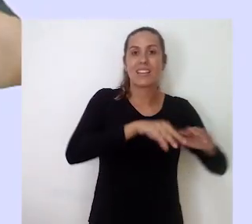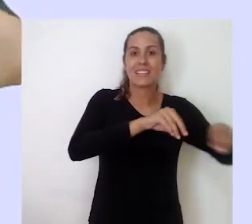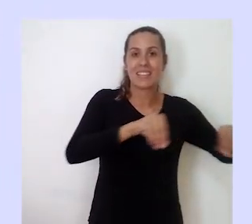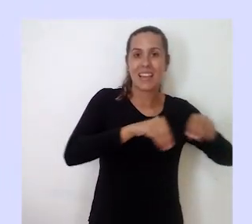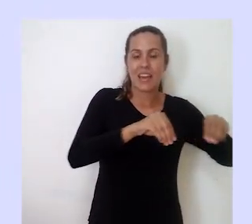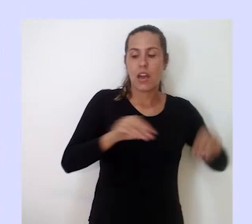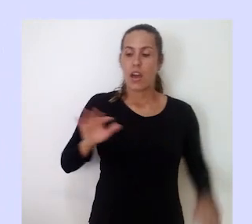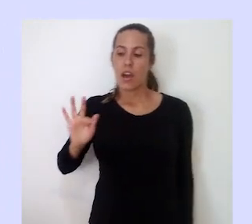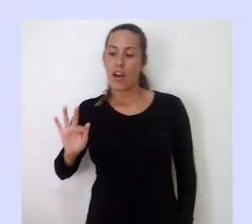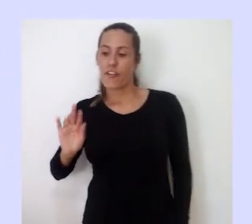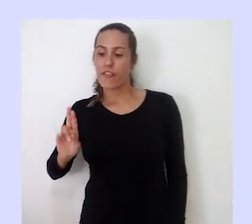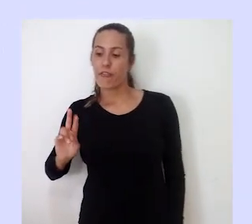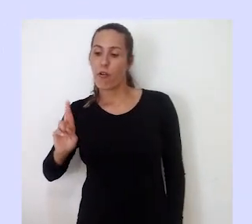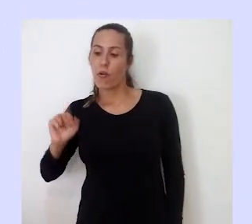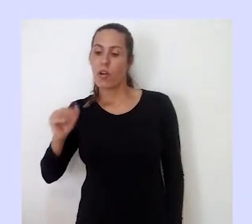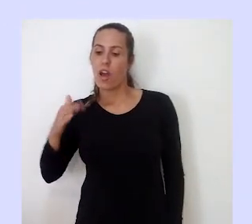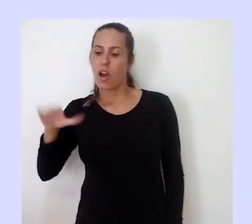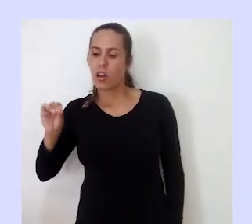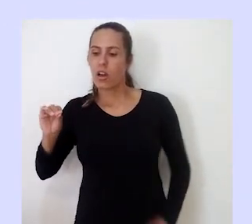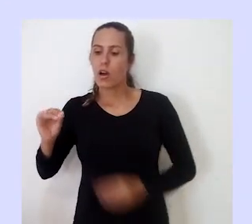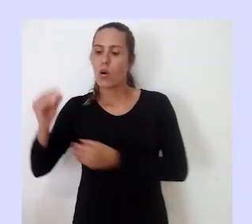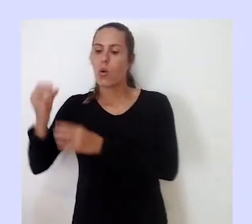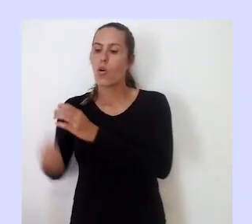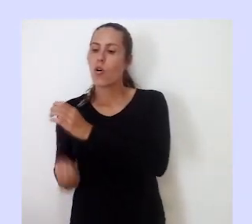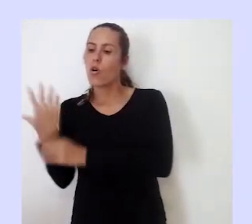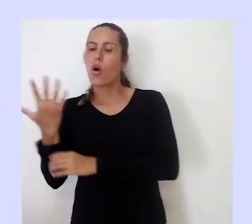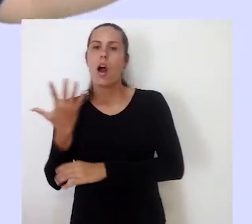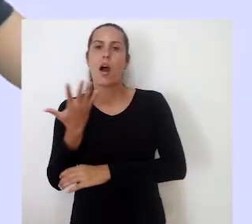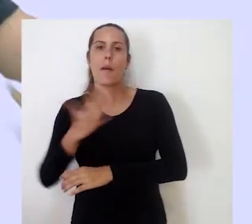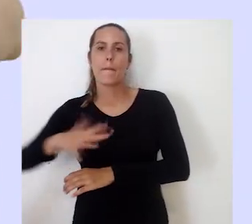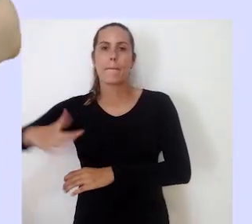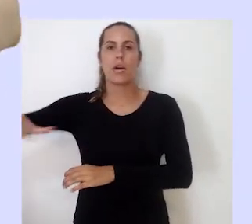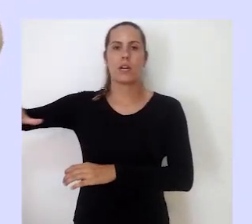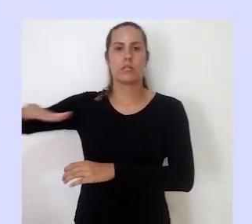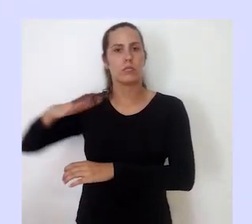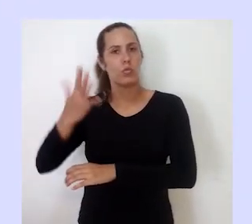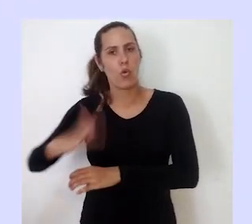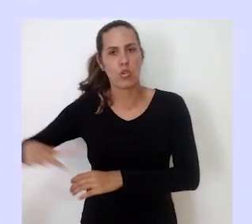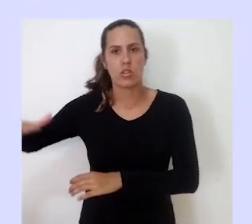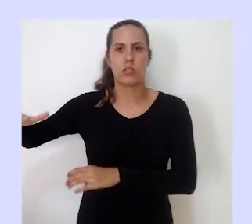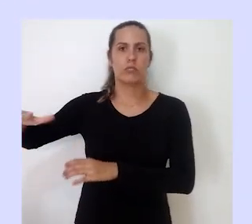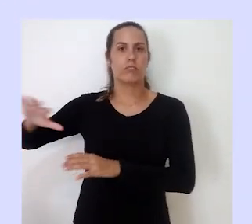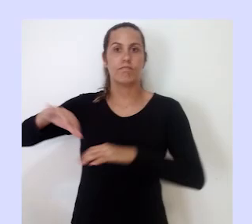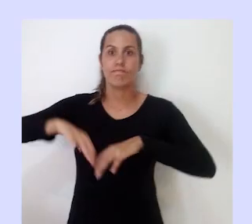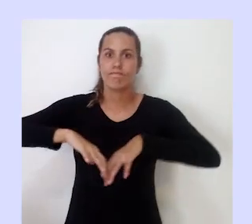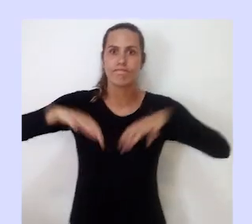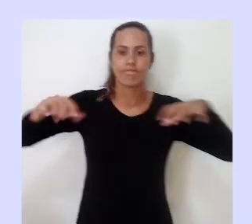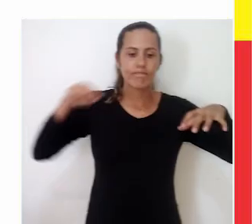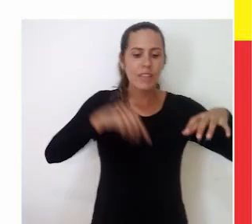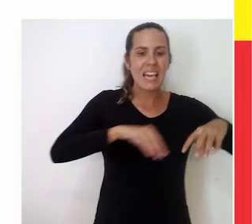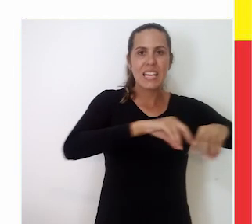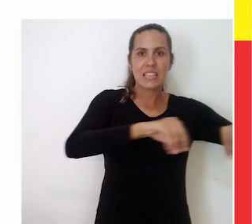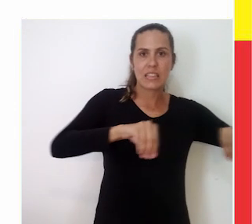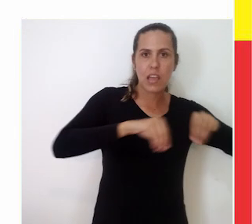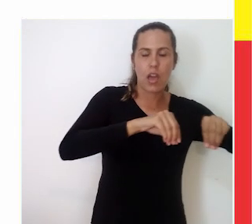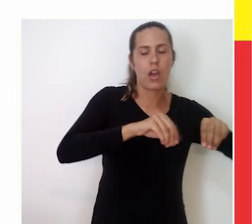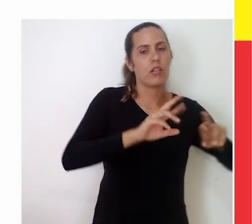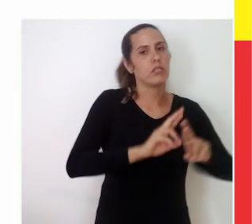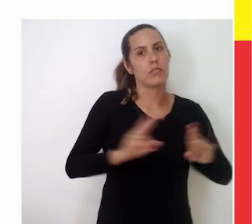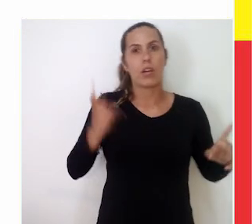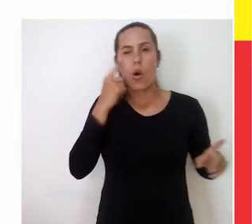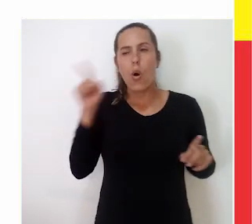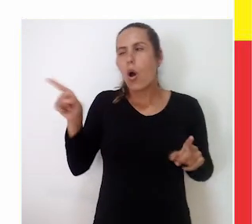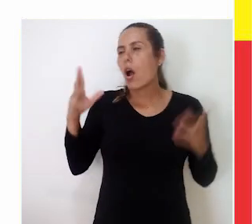se forma no oceano, nos mares. Tornado se forma na terra. Olha a imagem desse